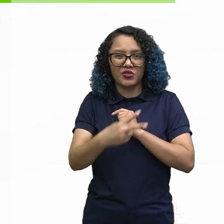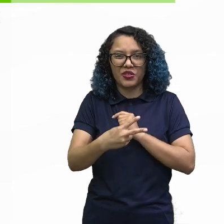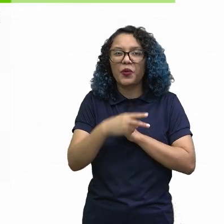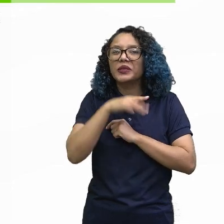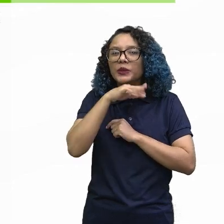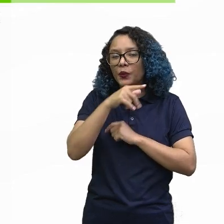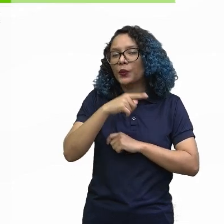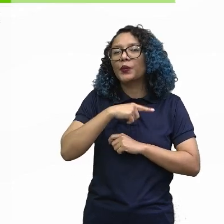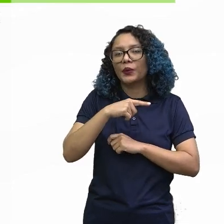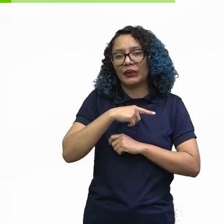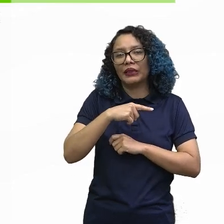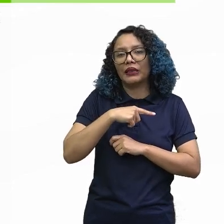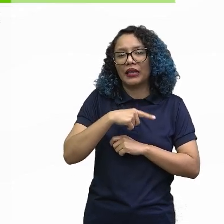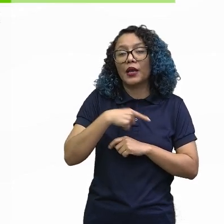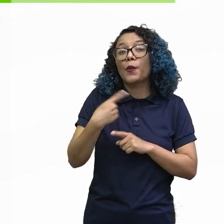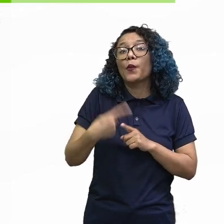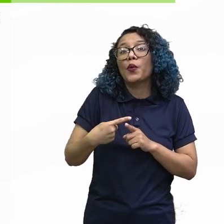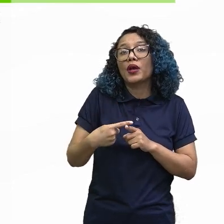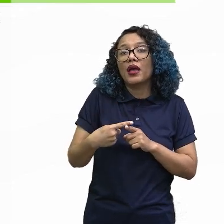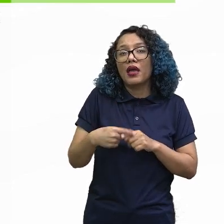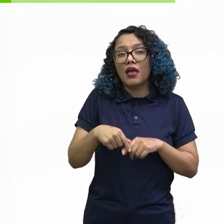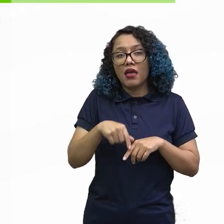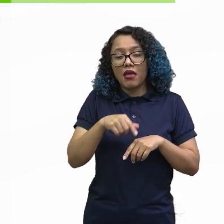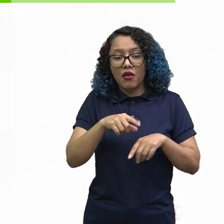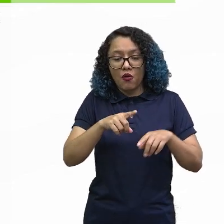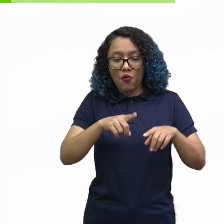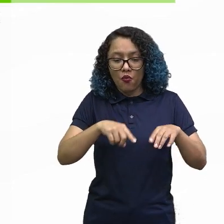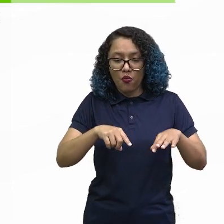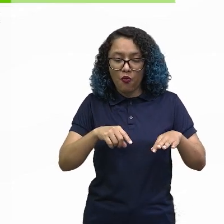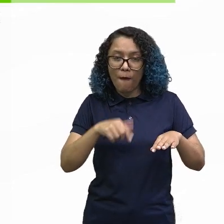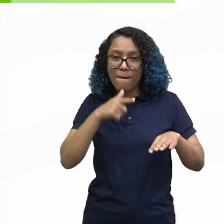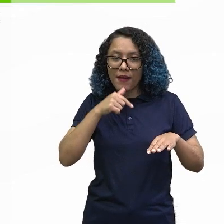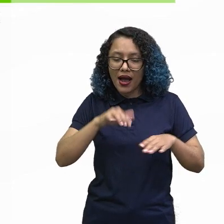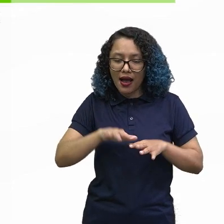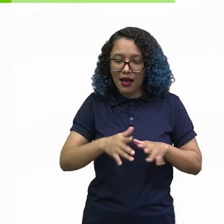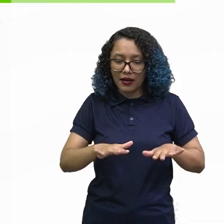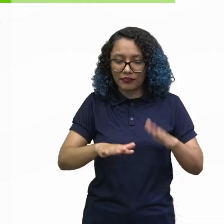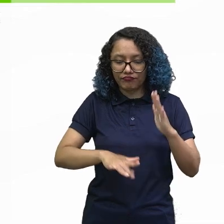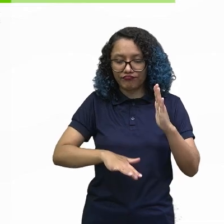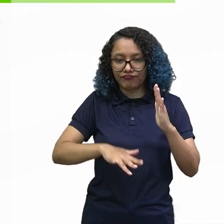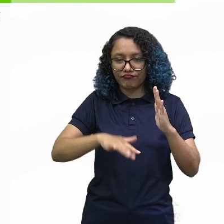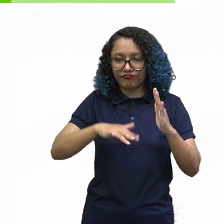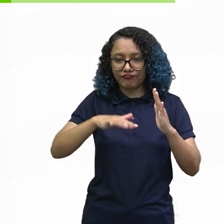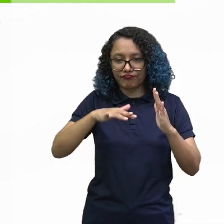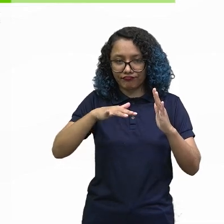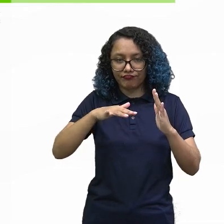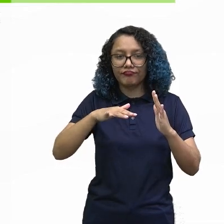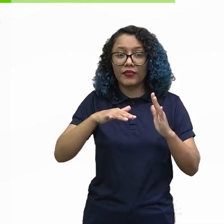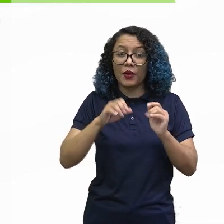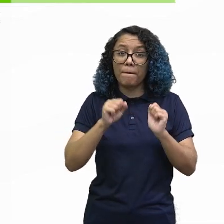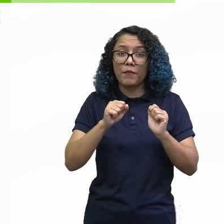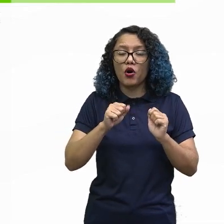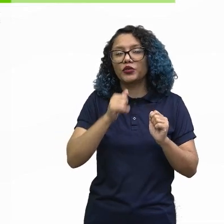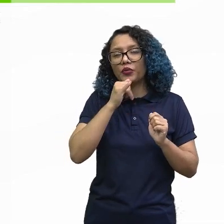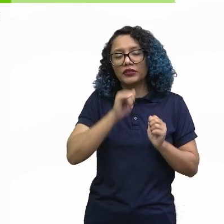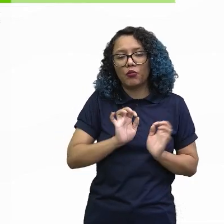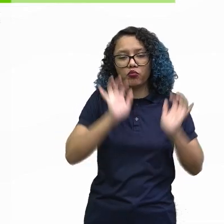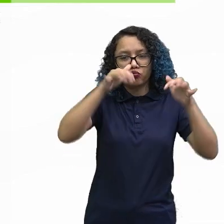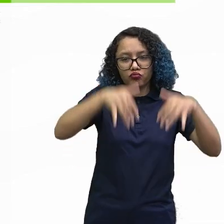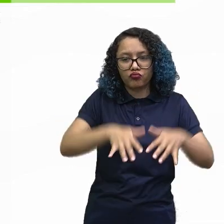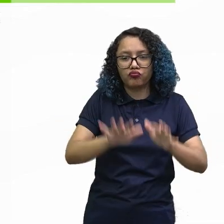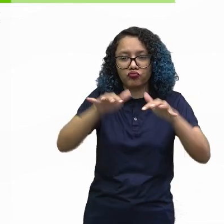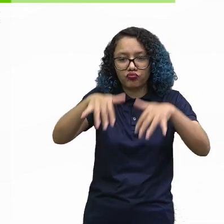legal, né? Porque aumenta o nível dos mares, certo? E causa alguns eventos aí, como tsunamis, por exemplo,